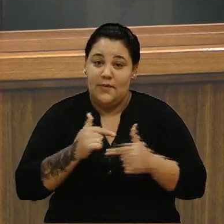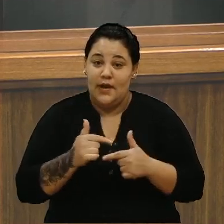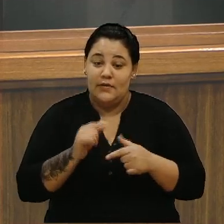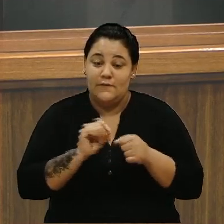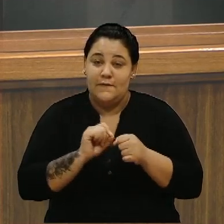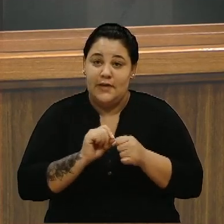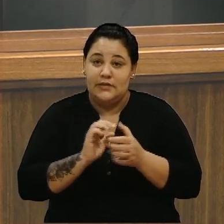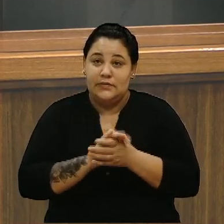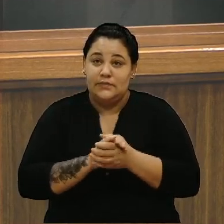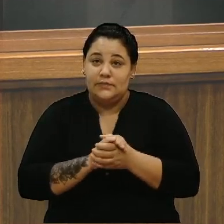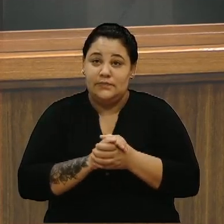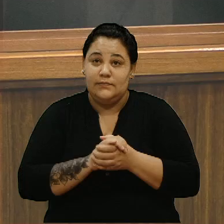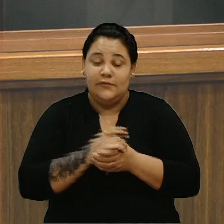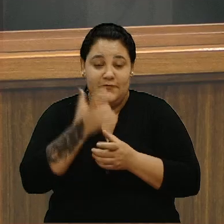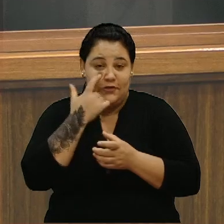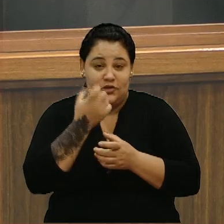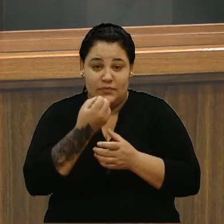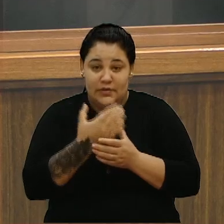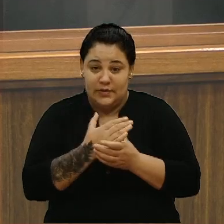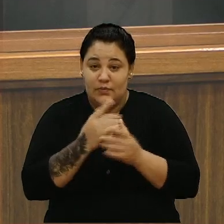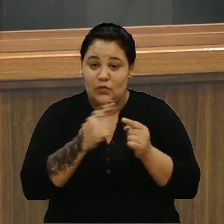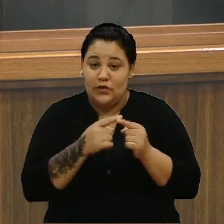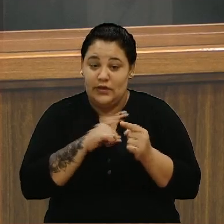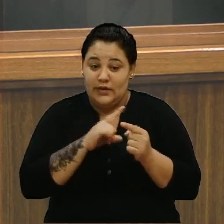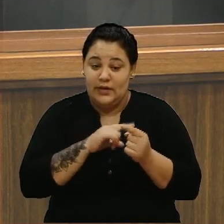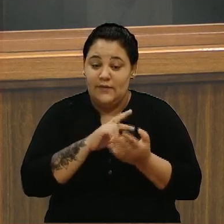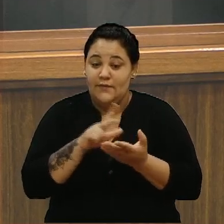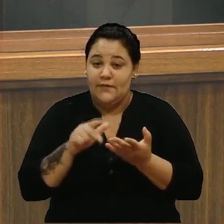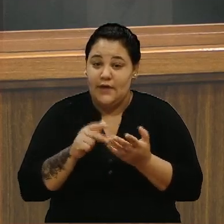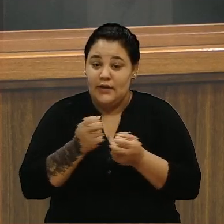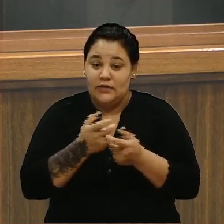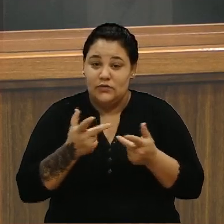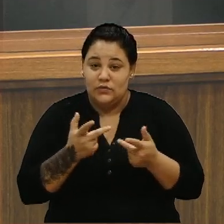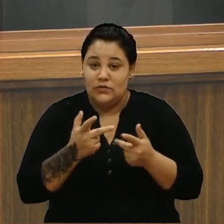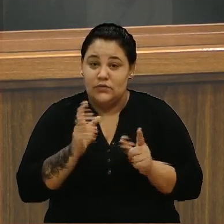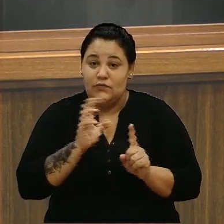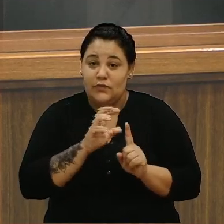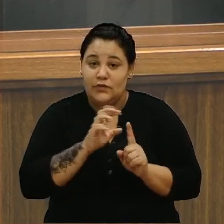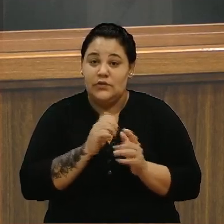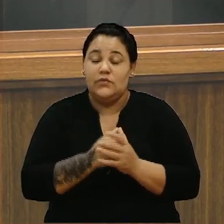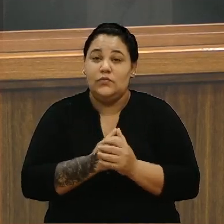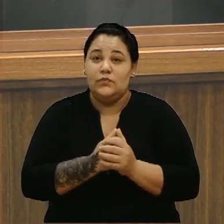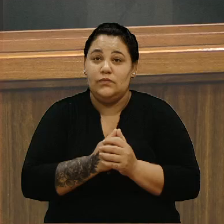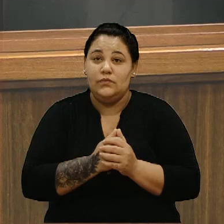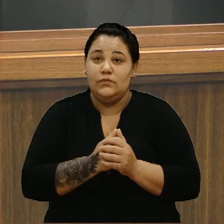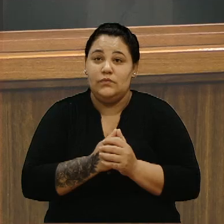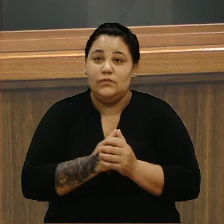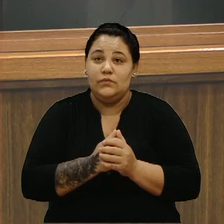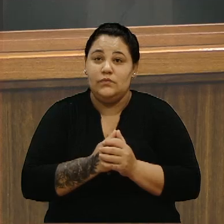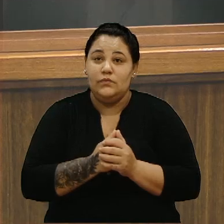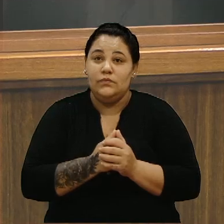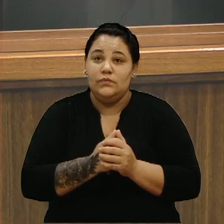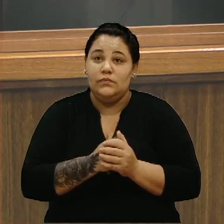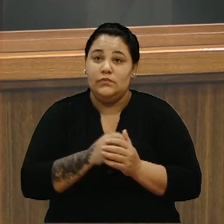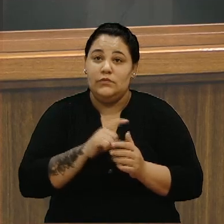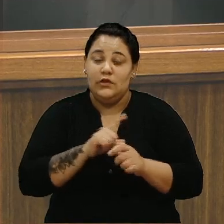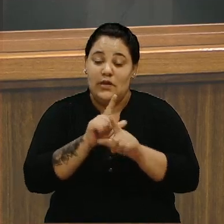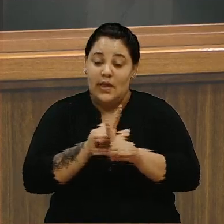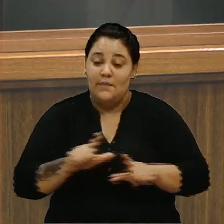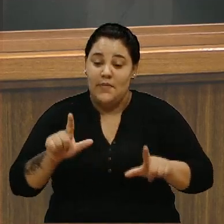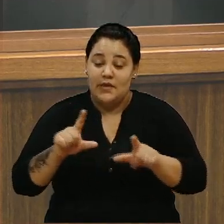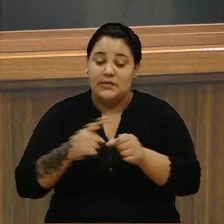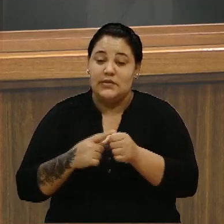feito, porque tem várias coisas implicando aqui. Tem a questão de limpeza da